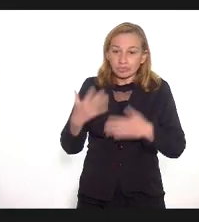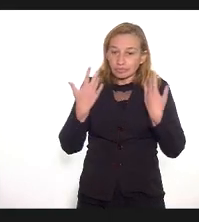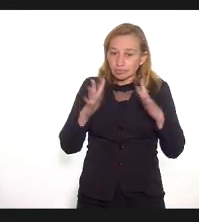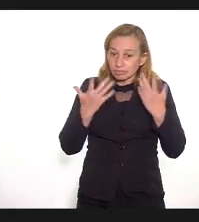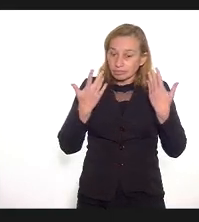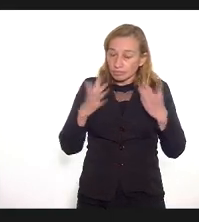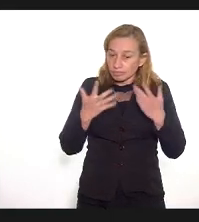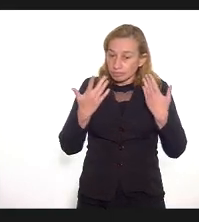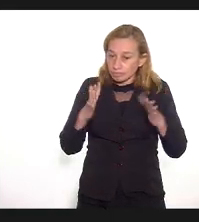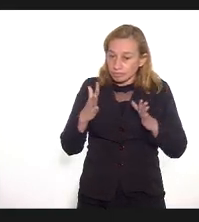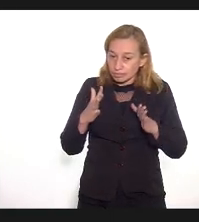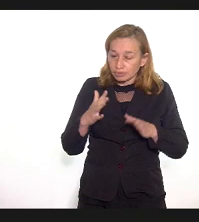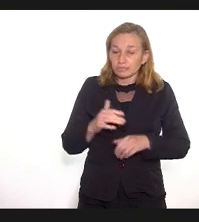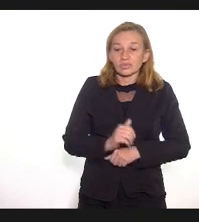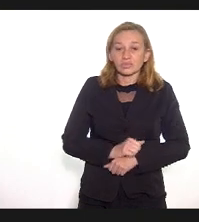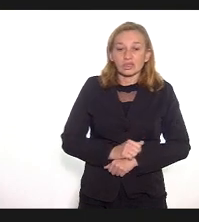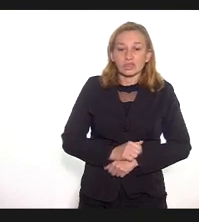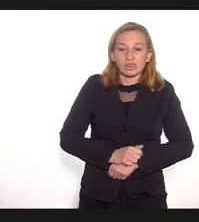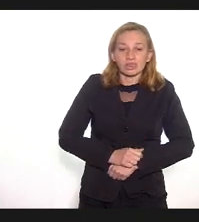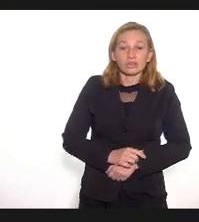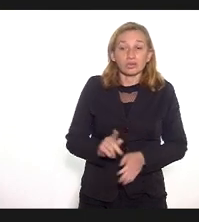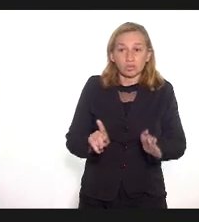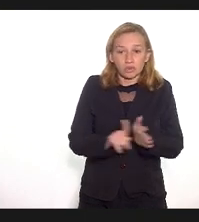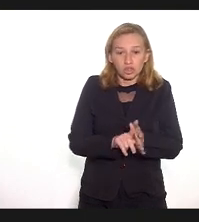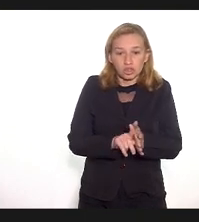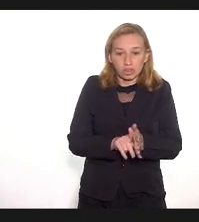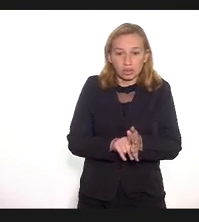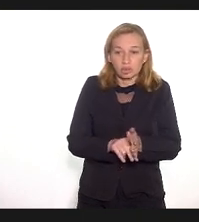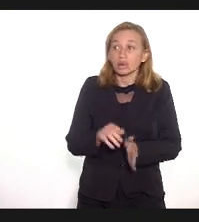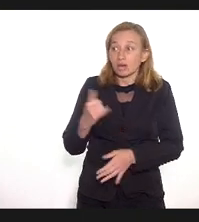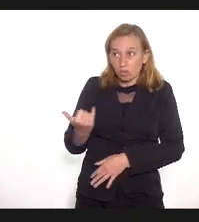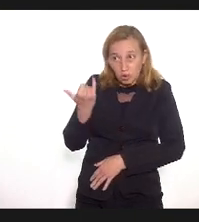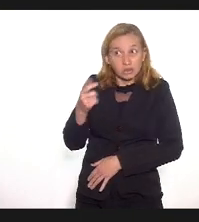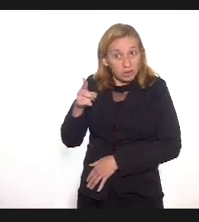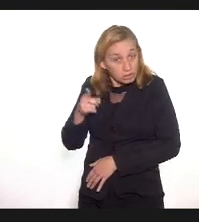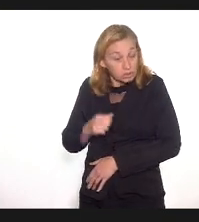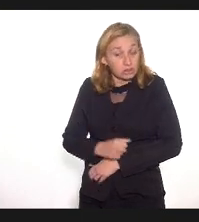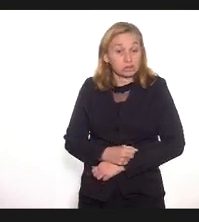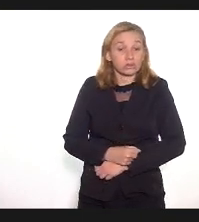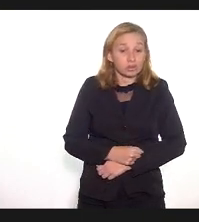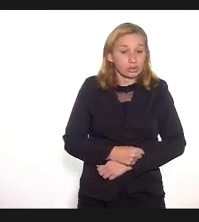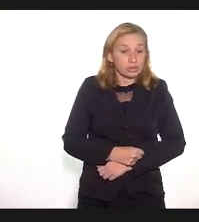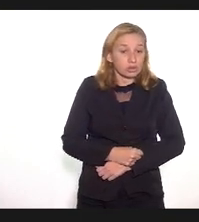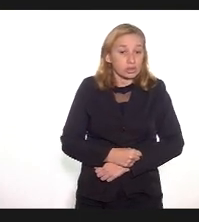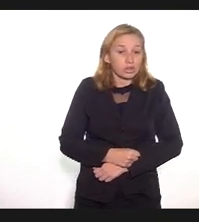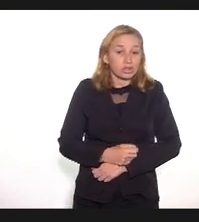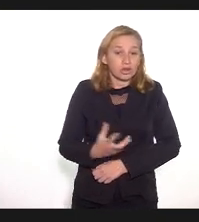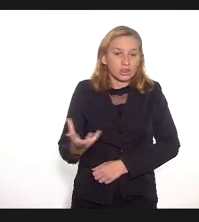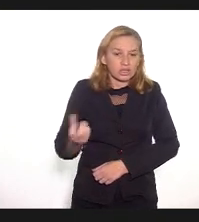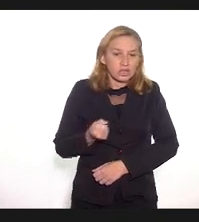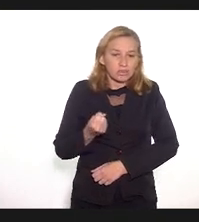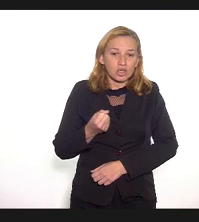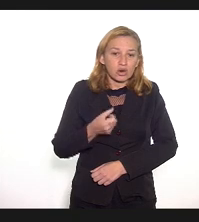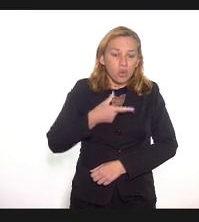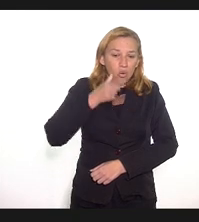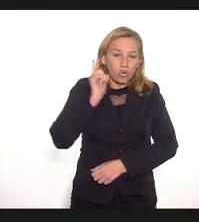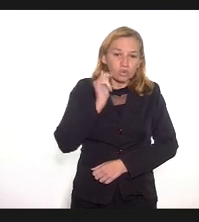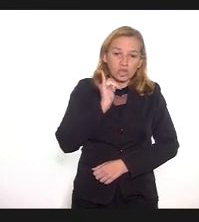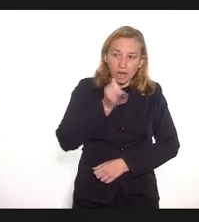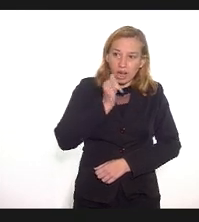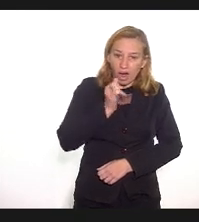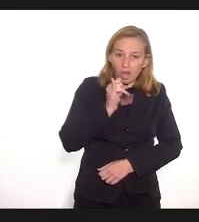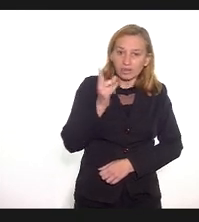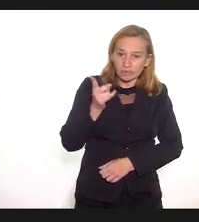aí o parecer e o projeto, que é de fato é importante. Por coincidência, recebi ontem relatos de descumprimento